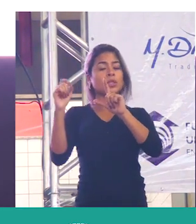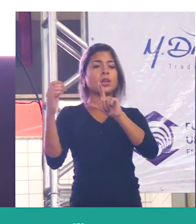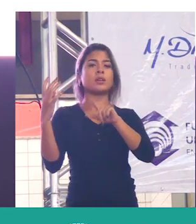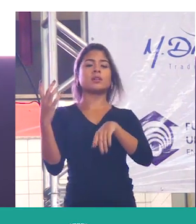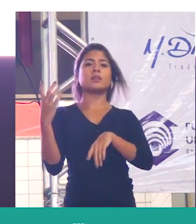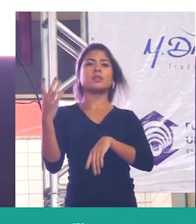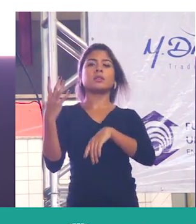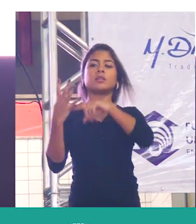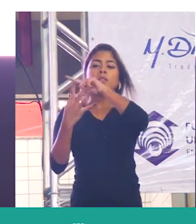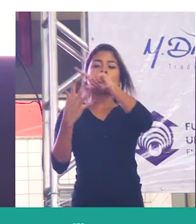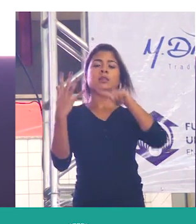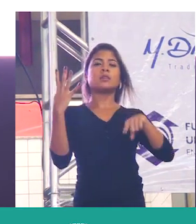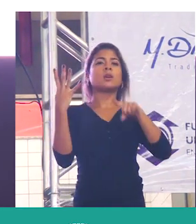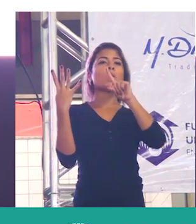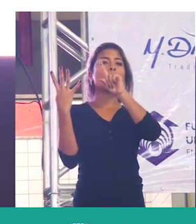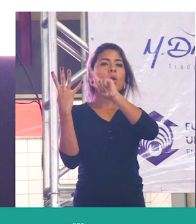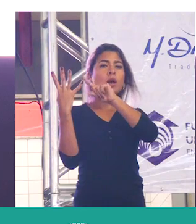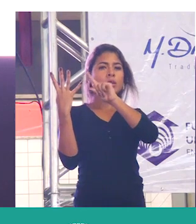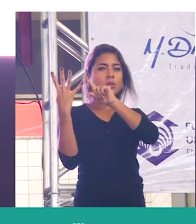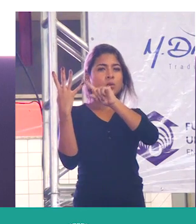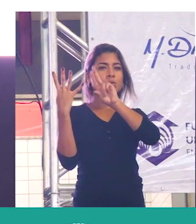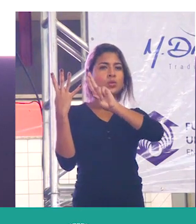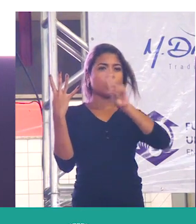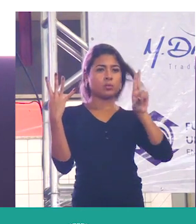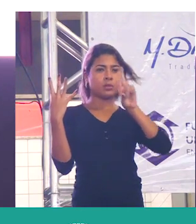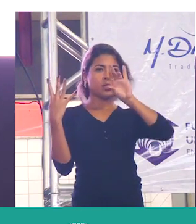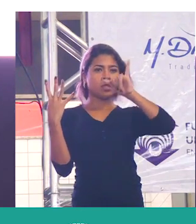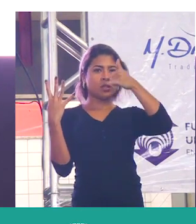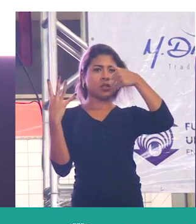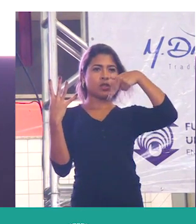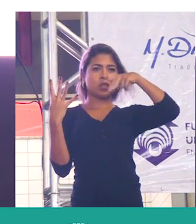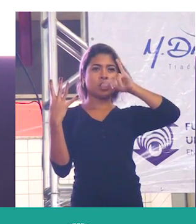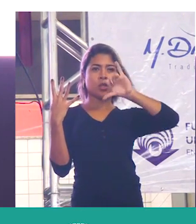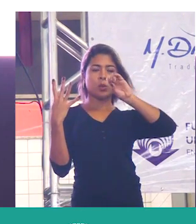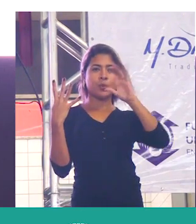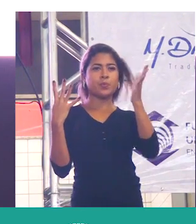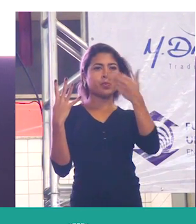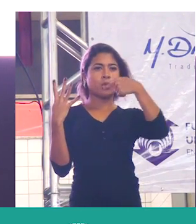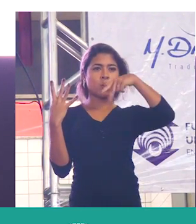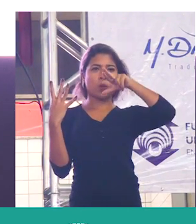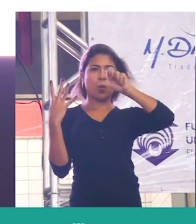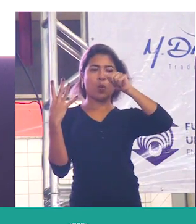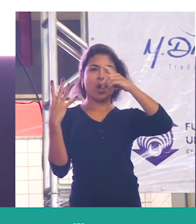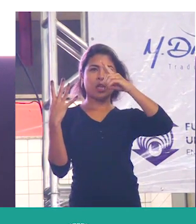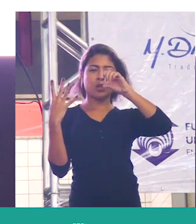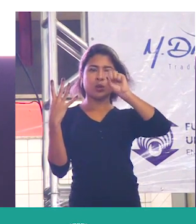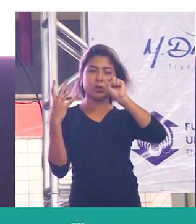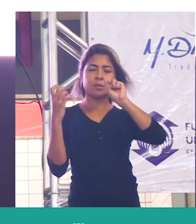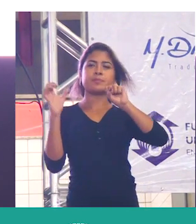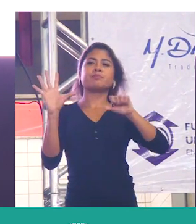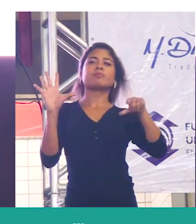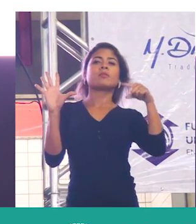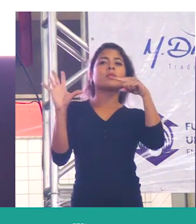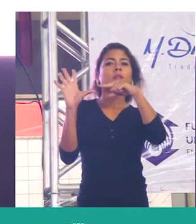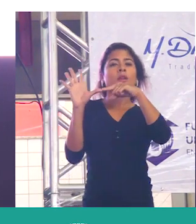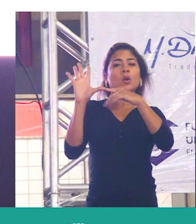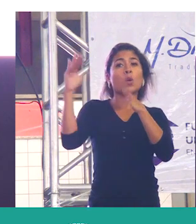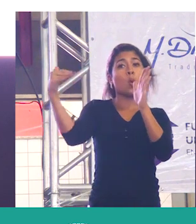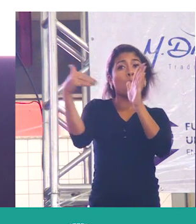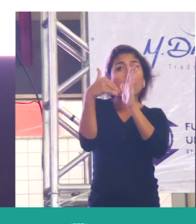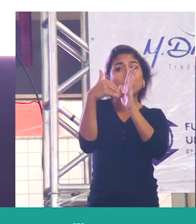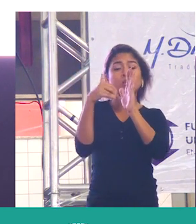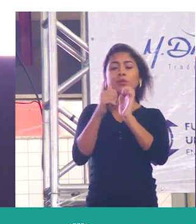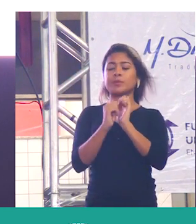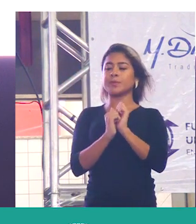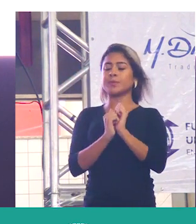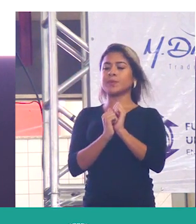dos 5, Jânio Quadros, e o último deles que nós